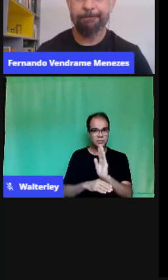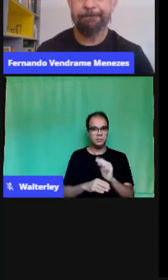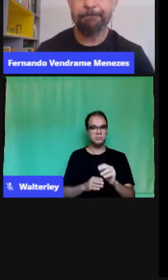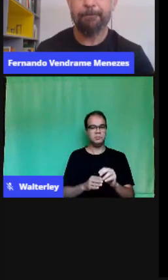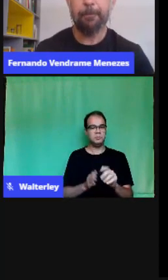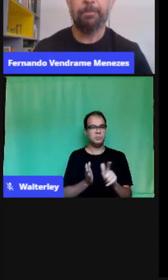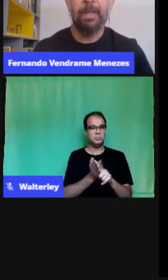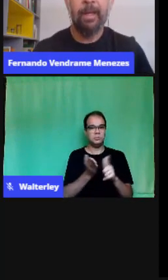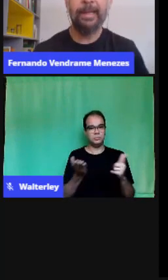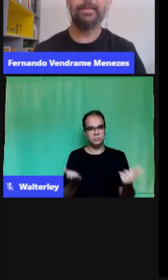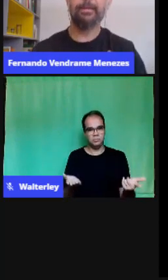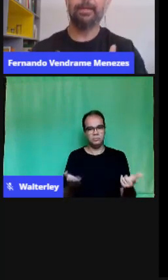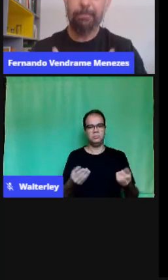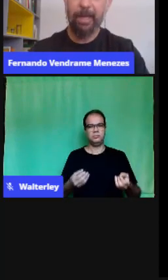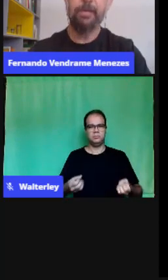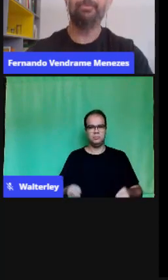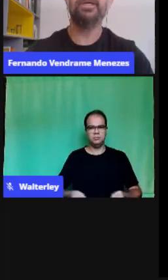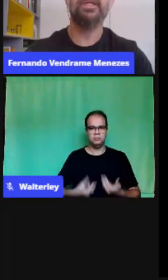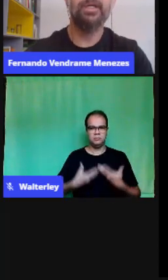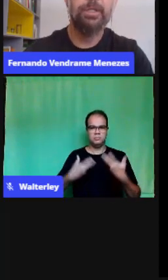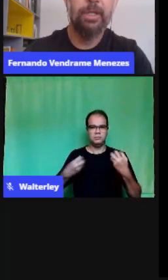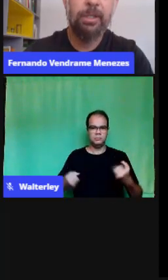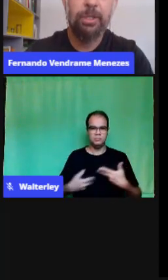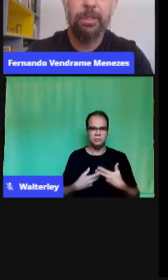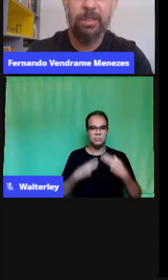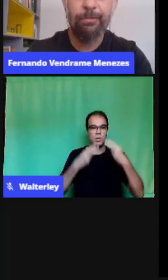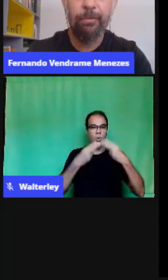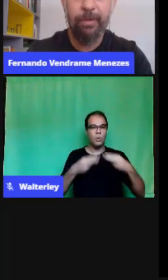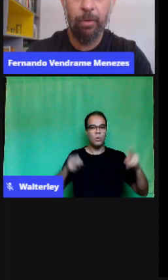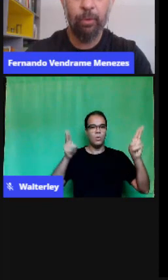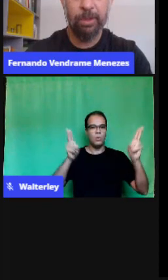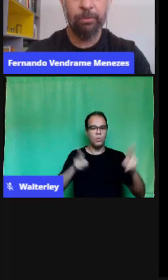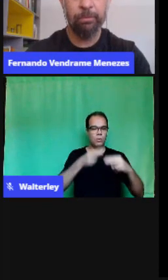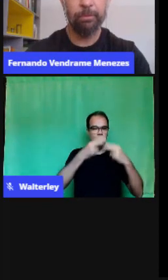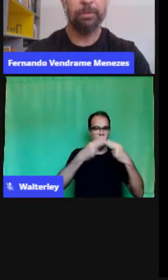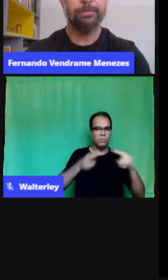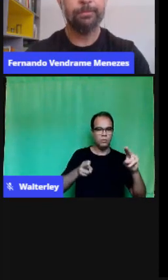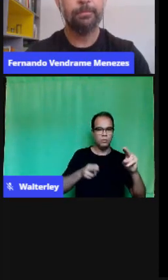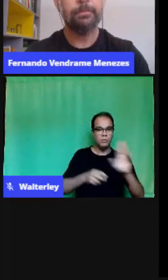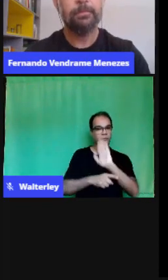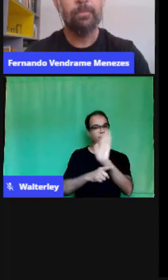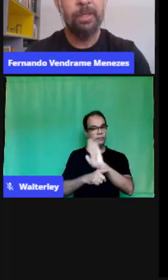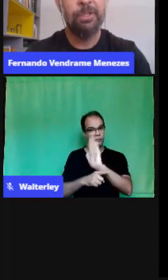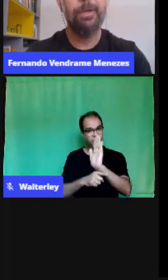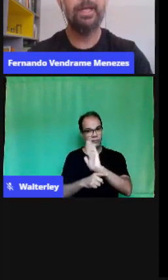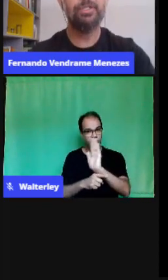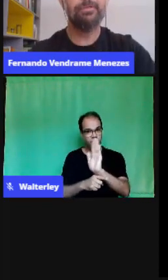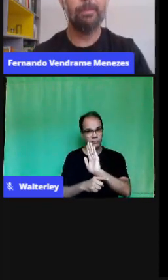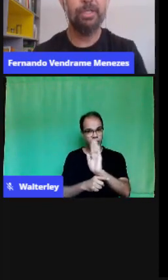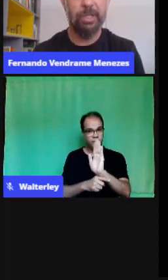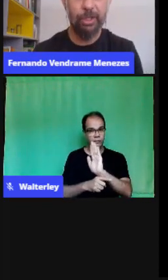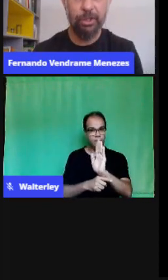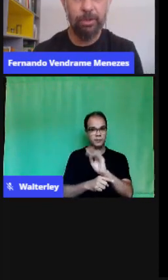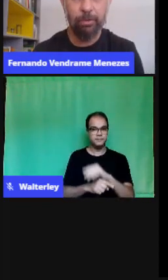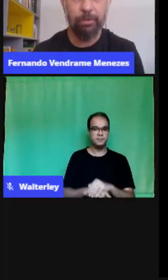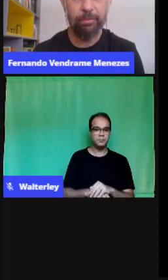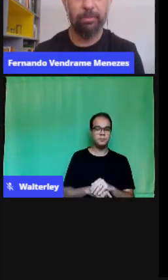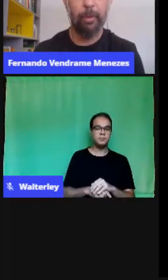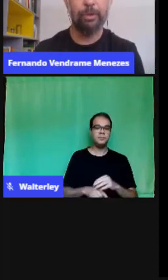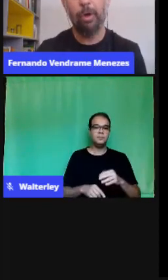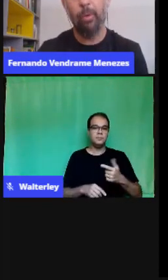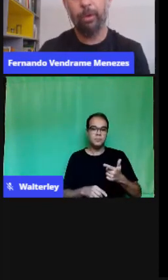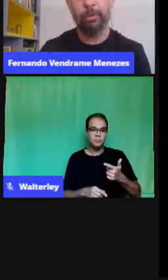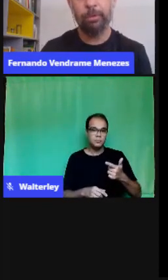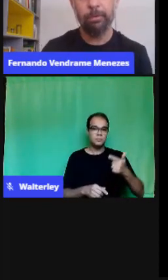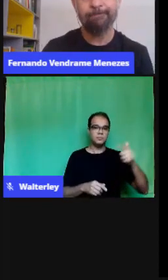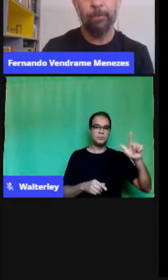anteriormente. É também importante a gente desenvolver com os alunos diferentes formas de registro. Então,